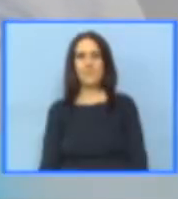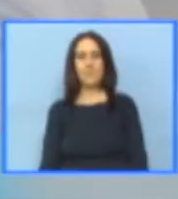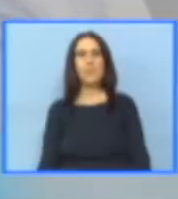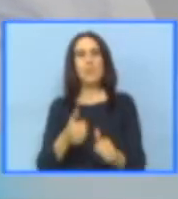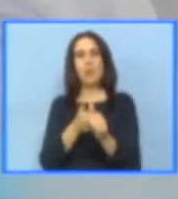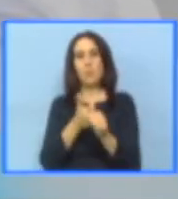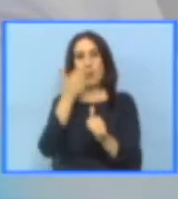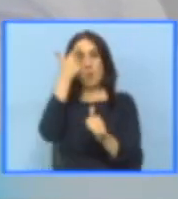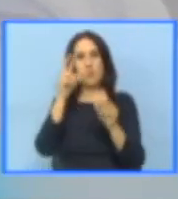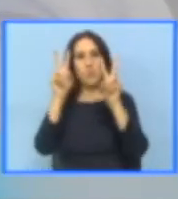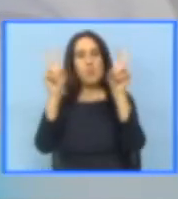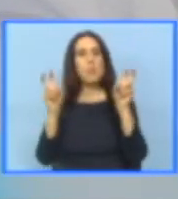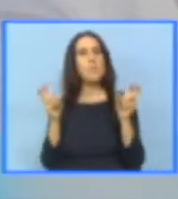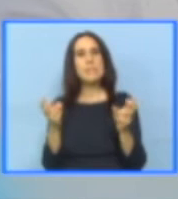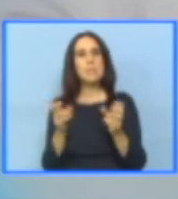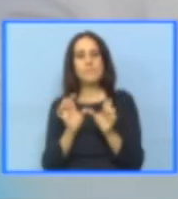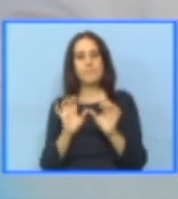Pode acompanhar estes temas em